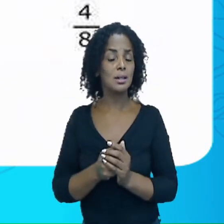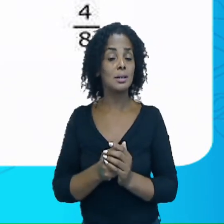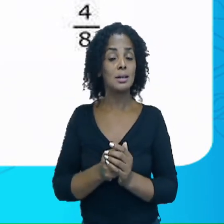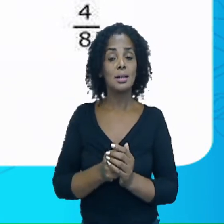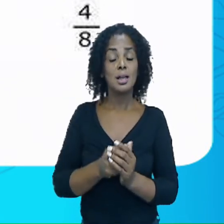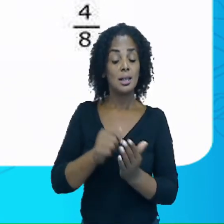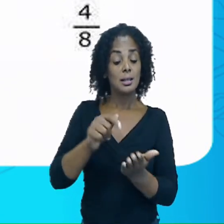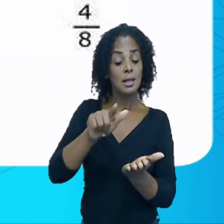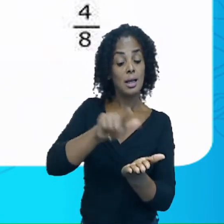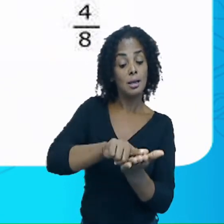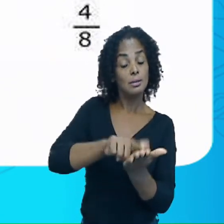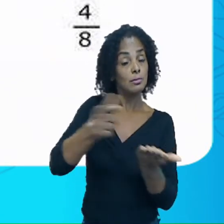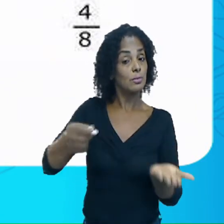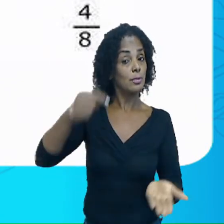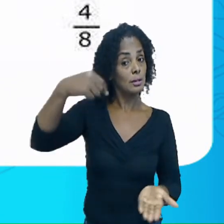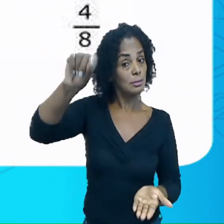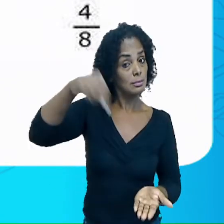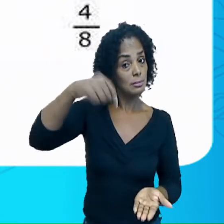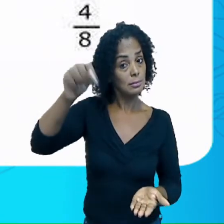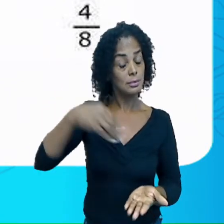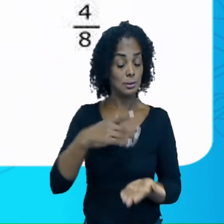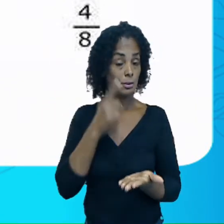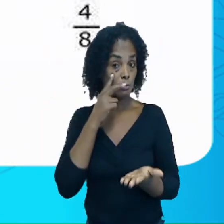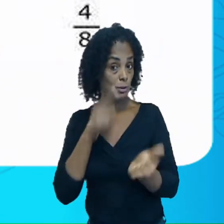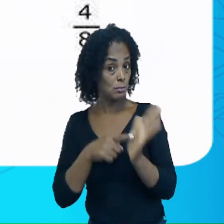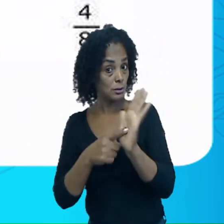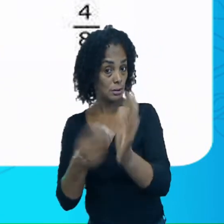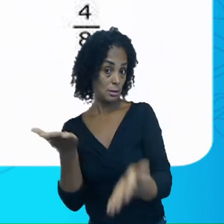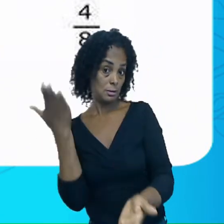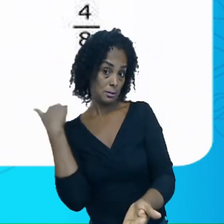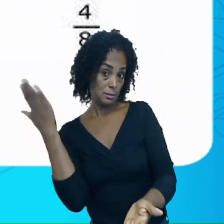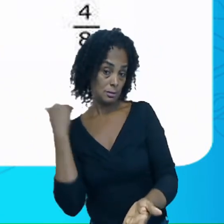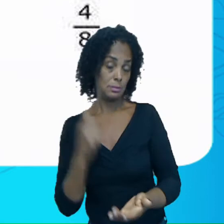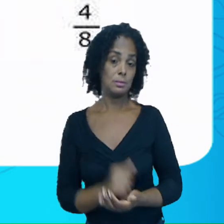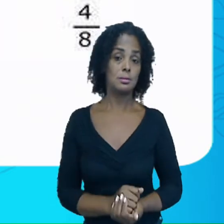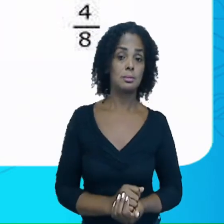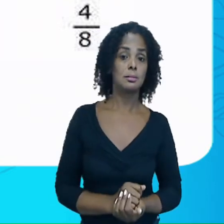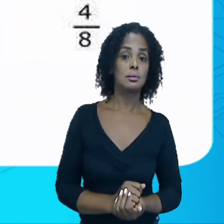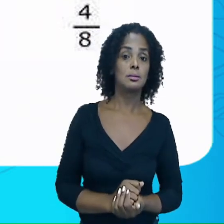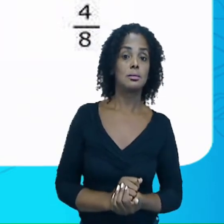que eu mostrei para vocês no início, ok? Aqui eu tenho colorido